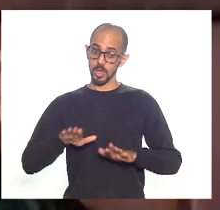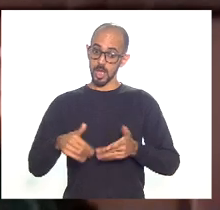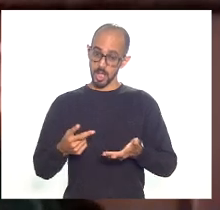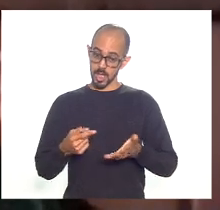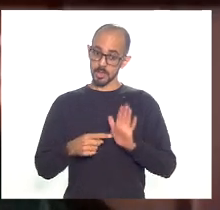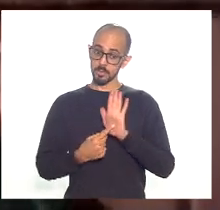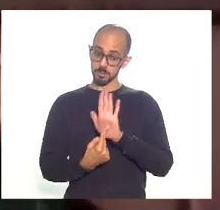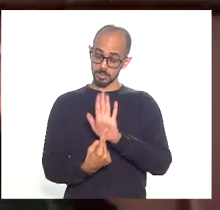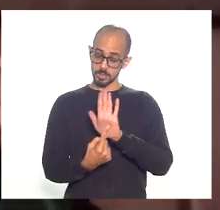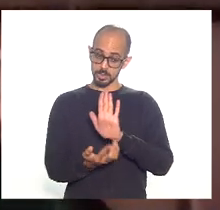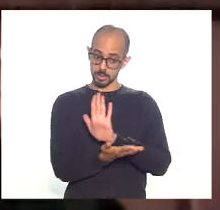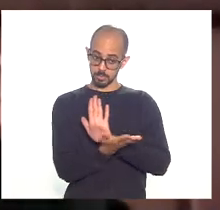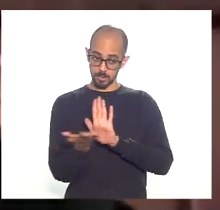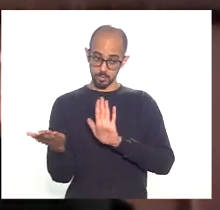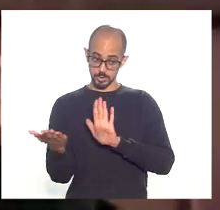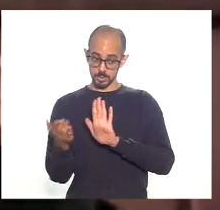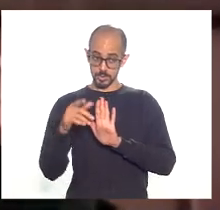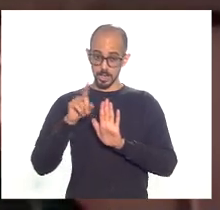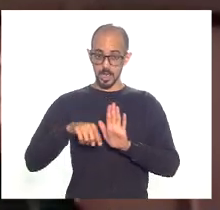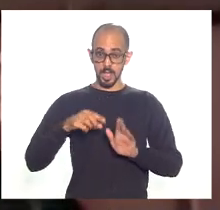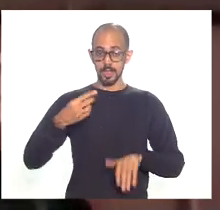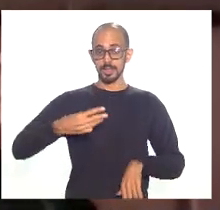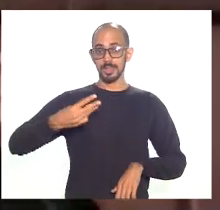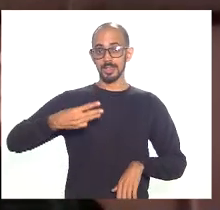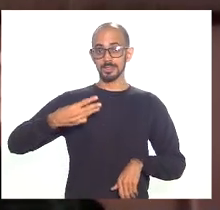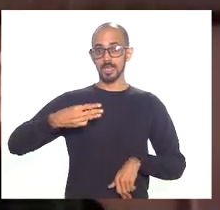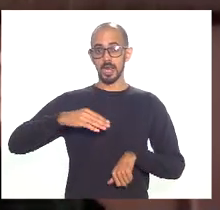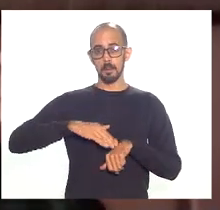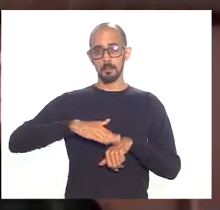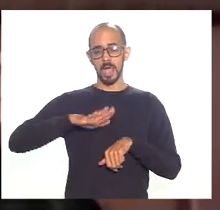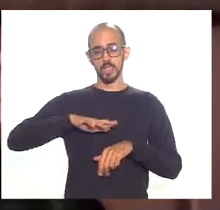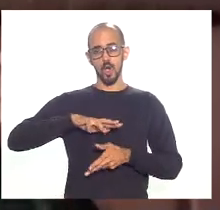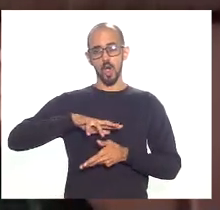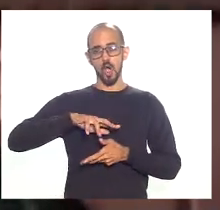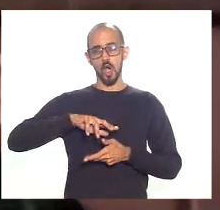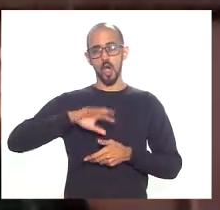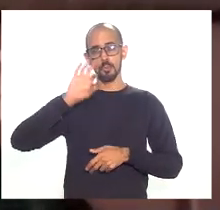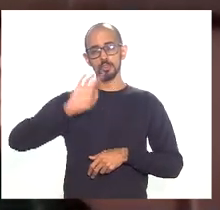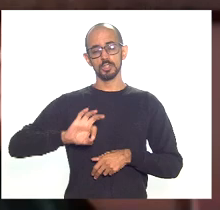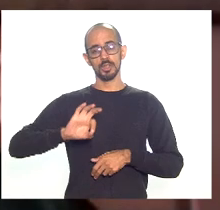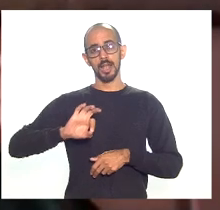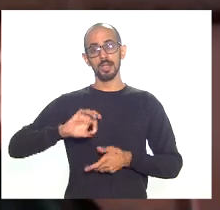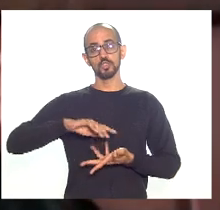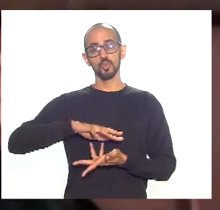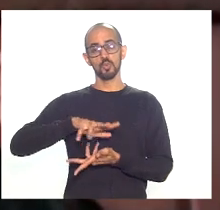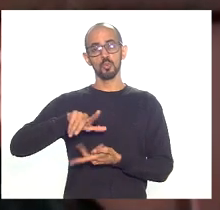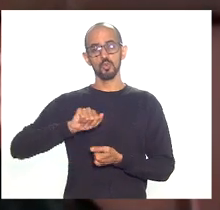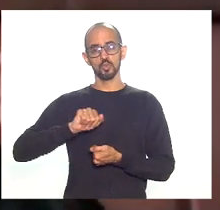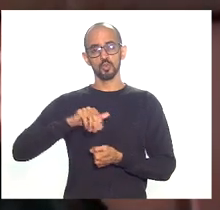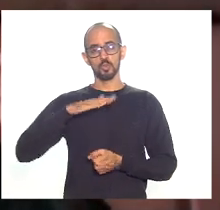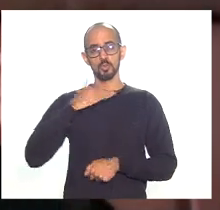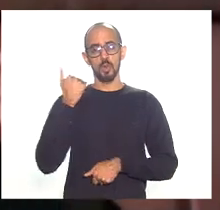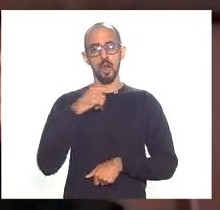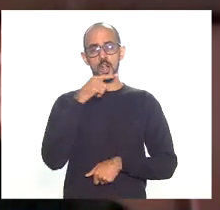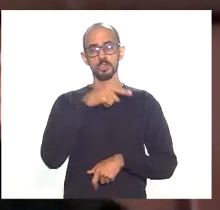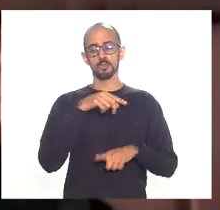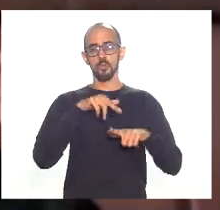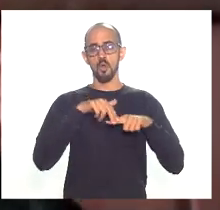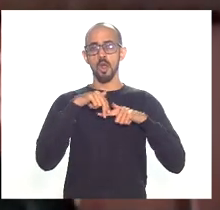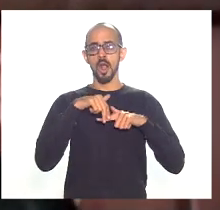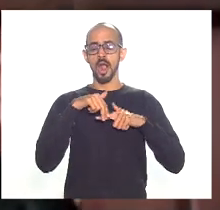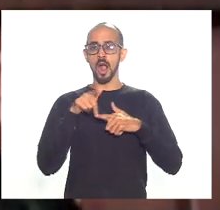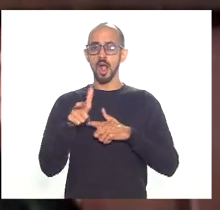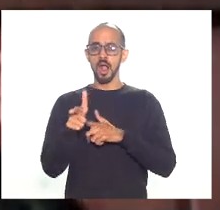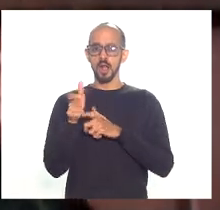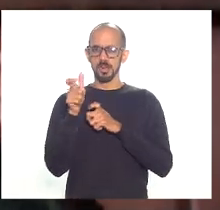deputados e deputadas, a terceira maior taxa do mundo, mortos majoritariamente por disparo de